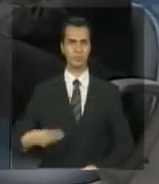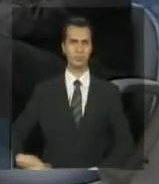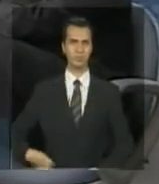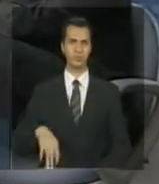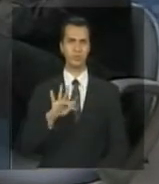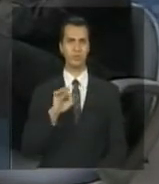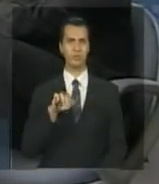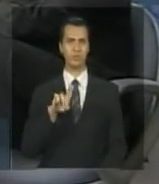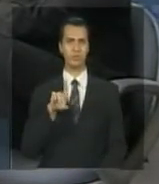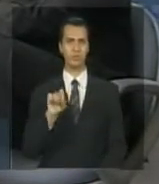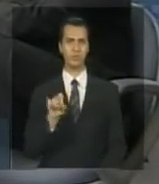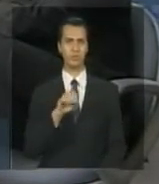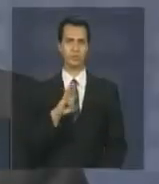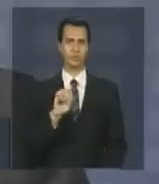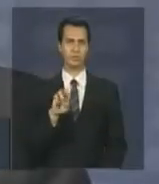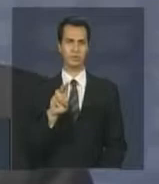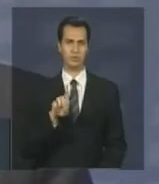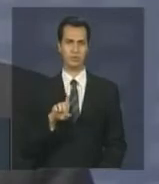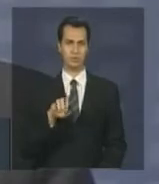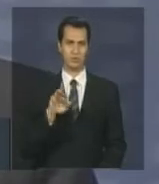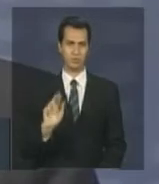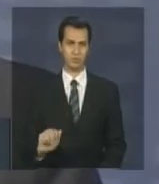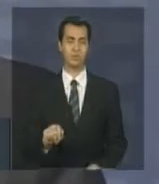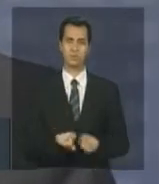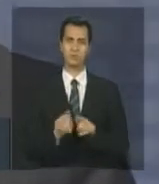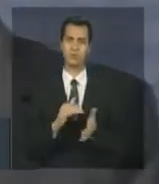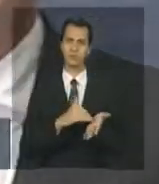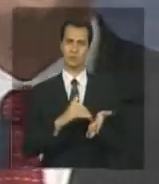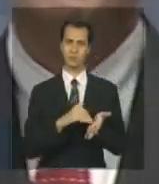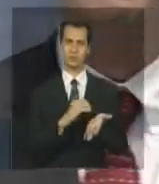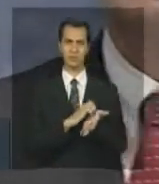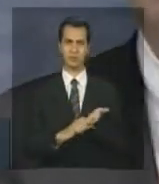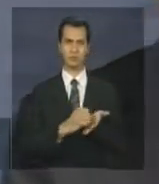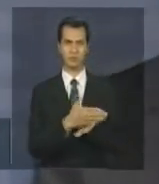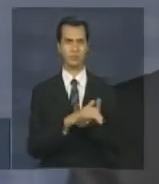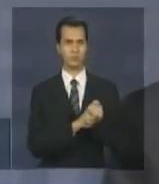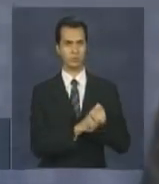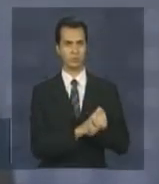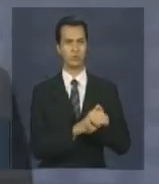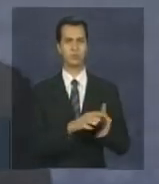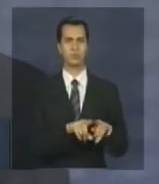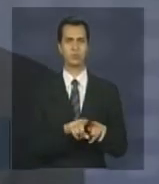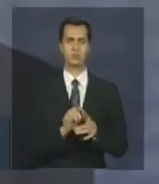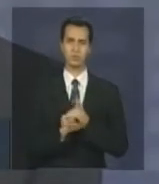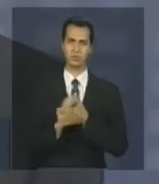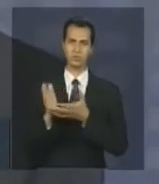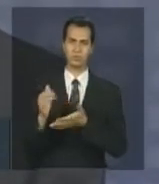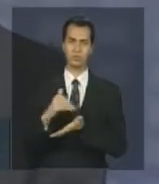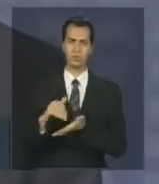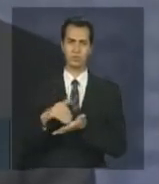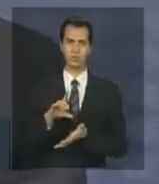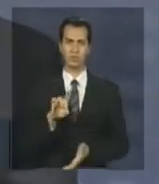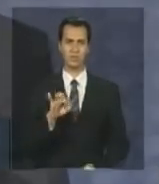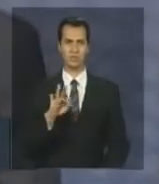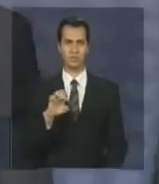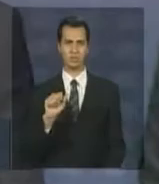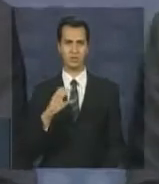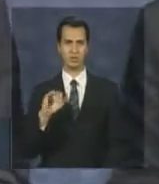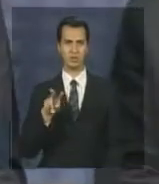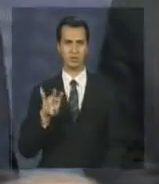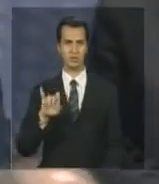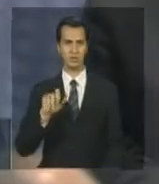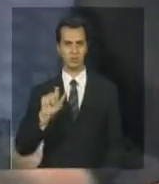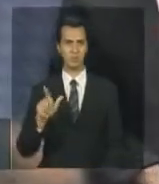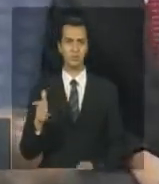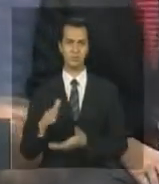Fernando Bezerra nosso secretário executivo do Antônio Navarro você que tá Nacional de Defesa Civil Coronel Humberto Viana em nome de